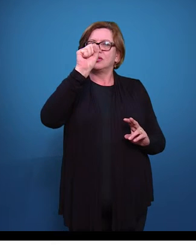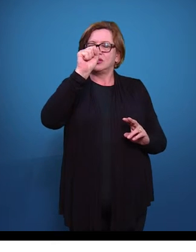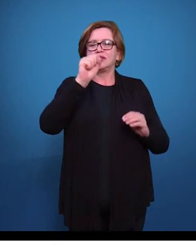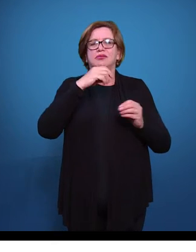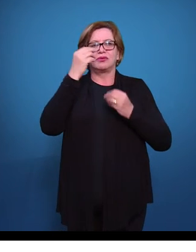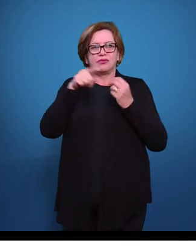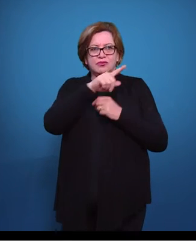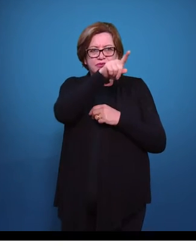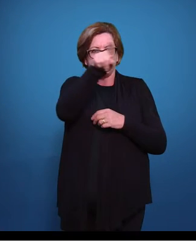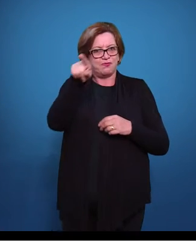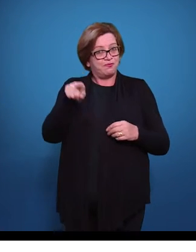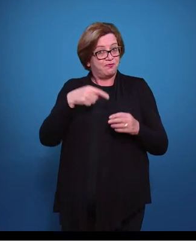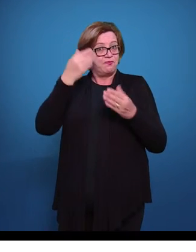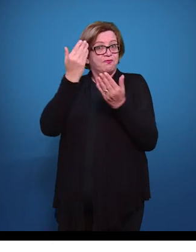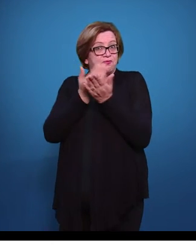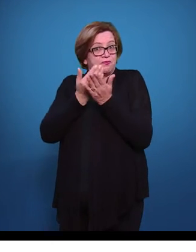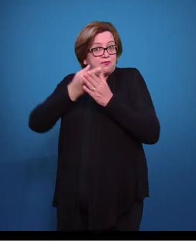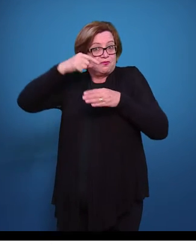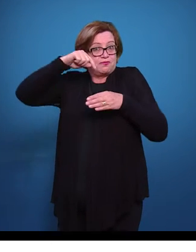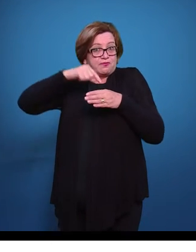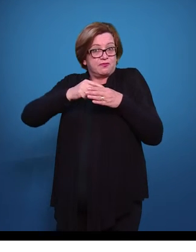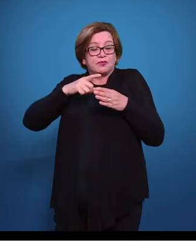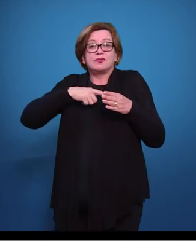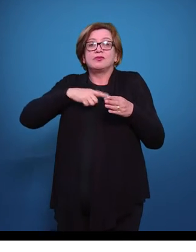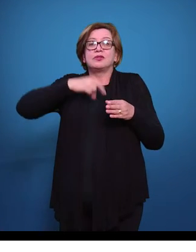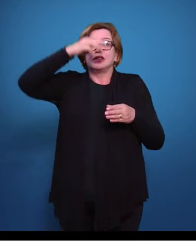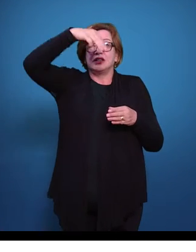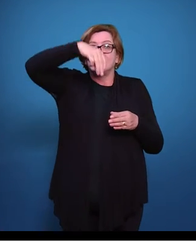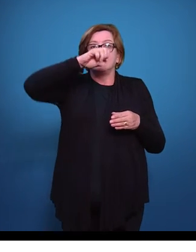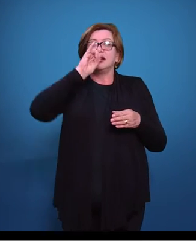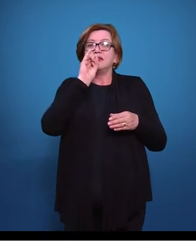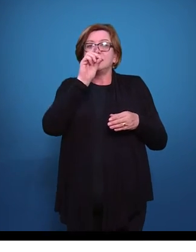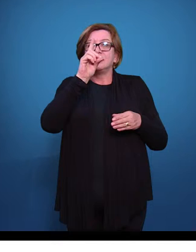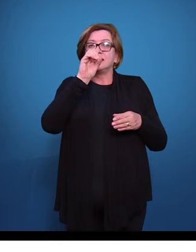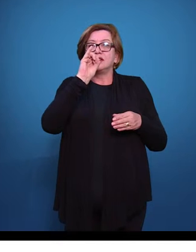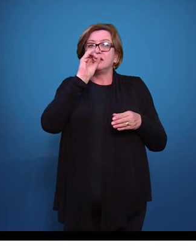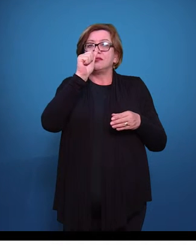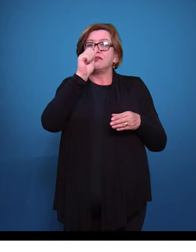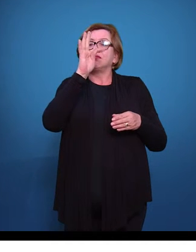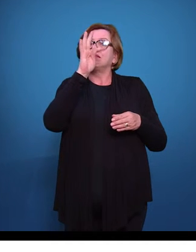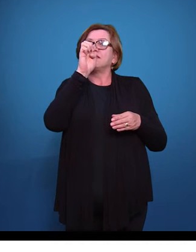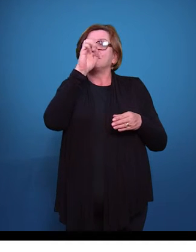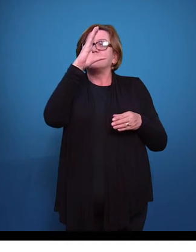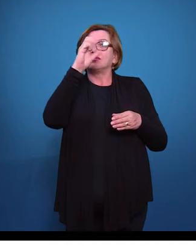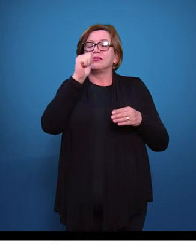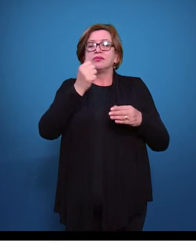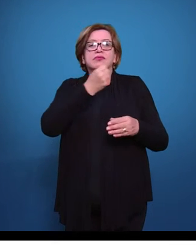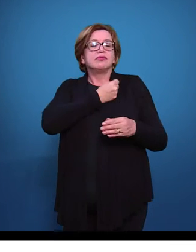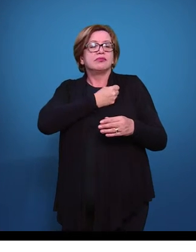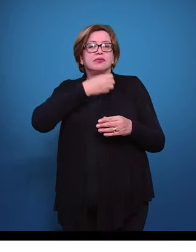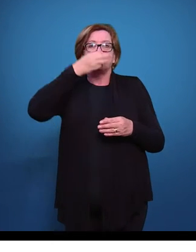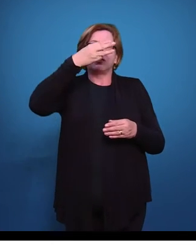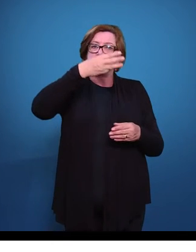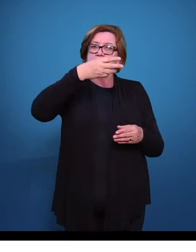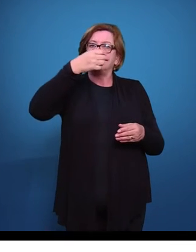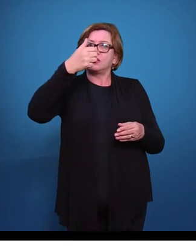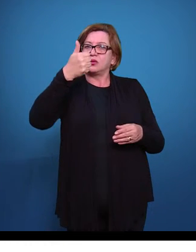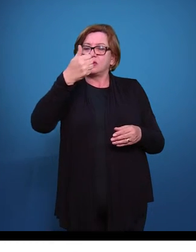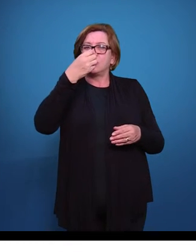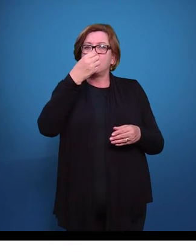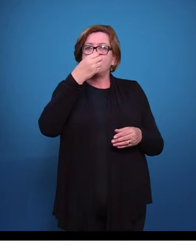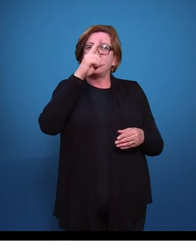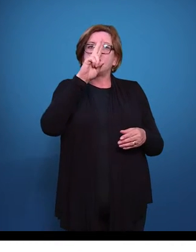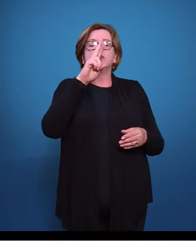saberem mais sobre isso verifiquem na midiateca esse relatório nas páginas 31 e 32 ou acesse o link